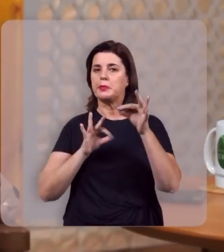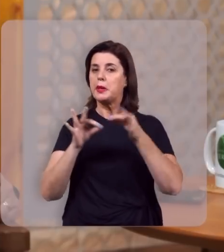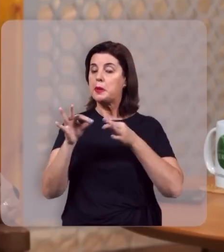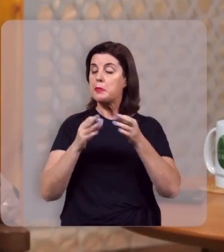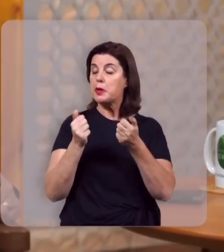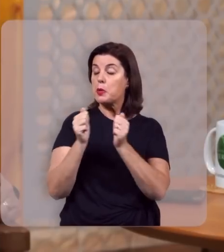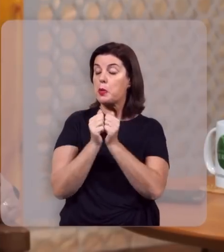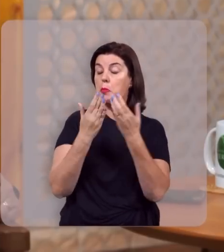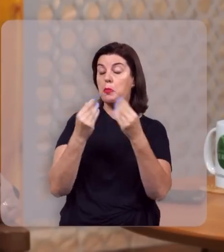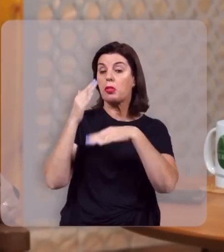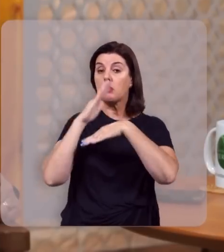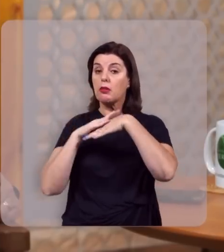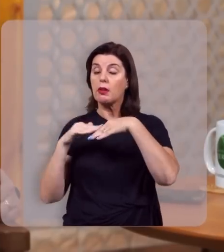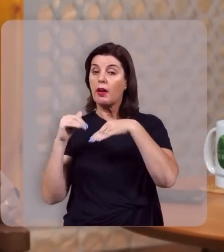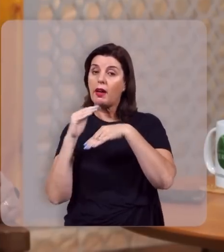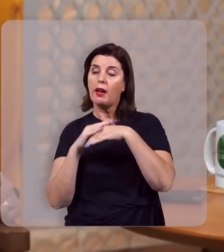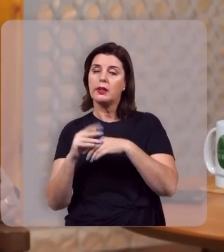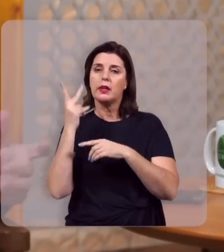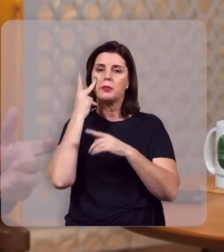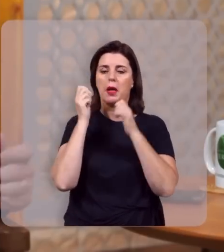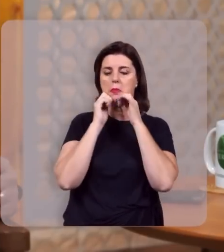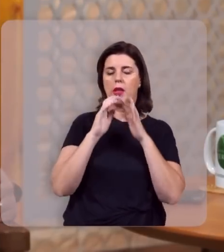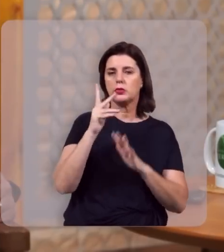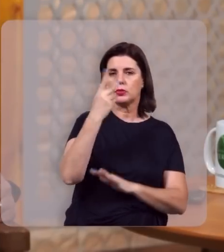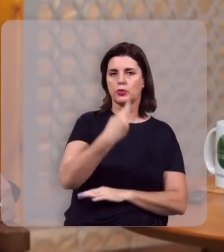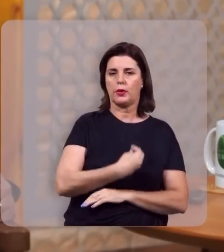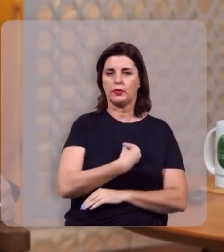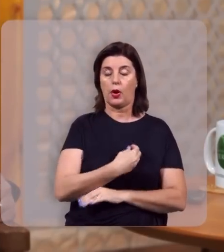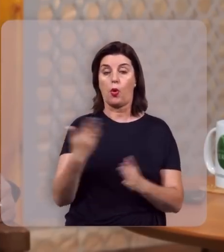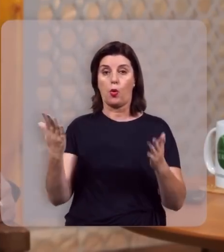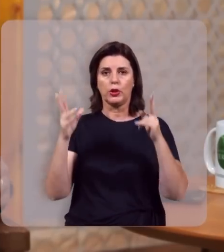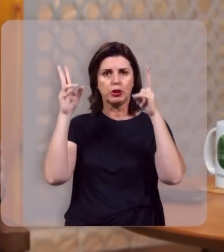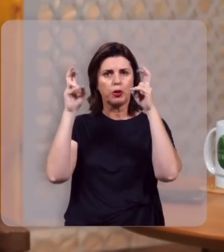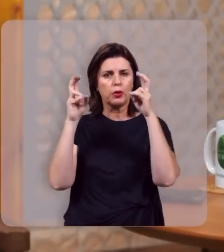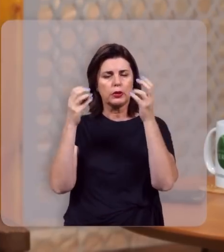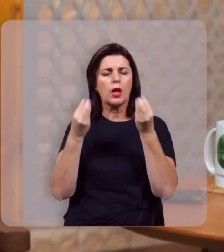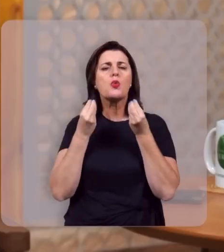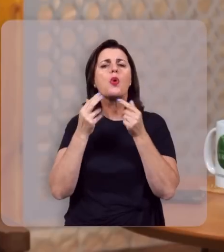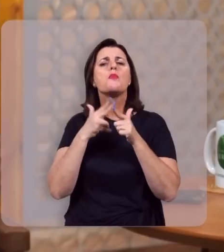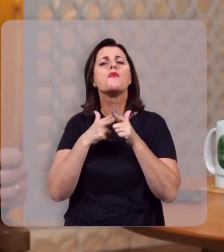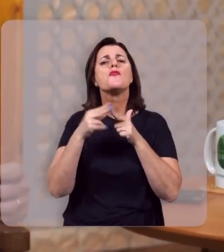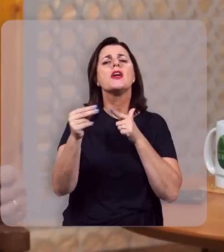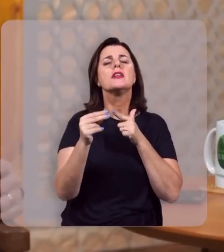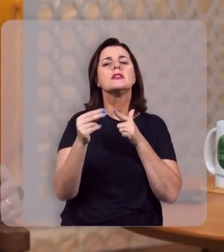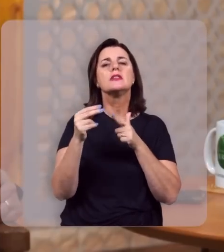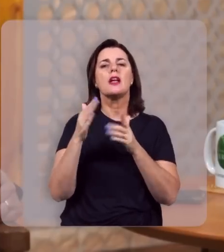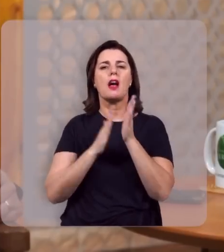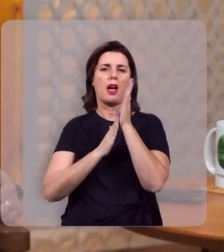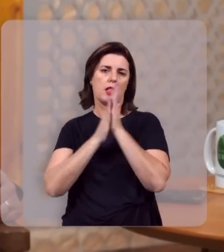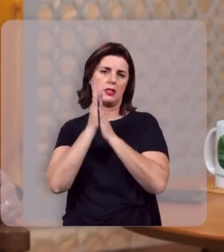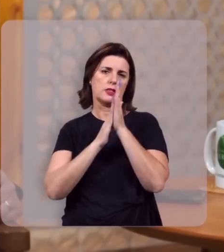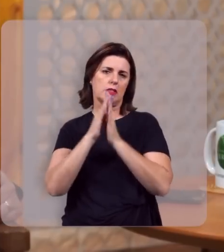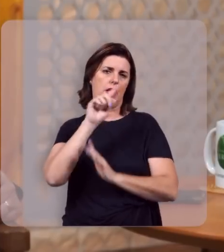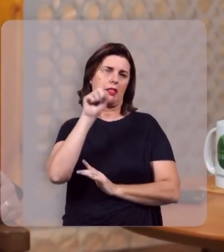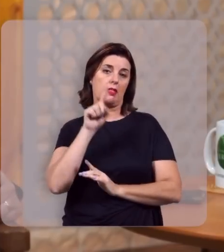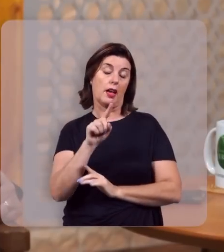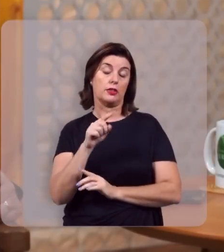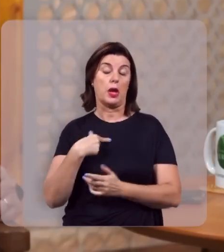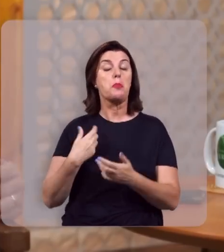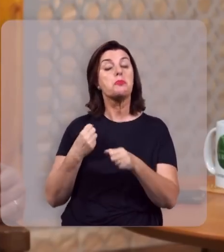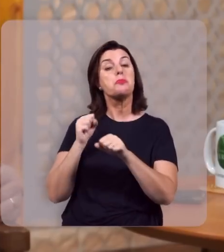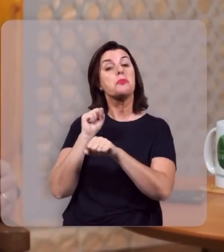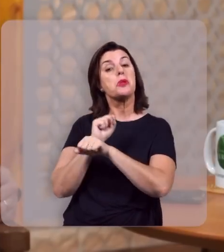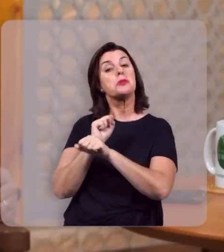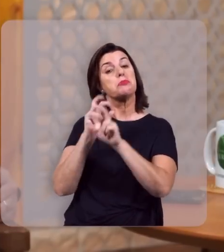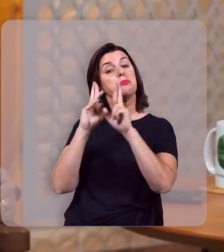preparado com muito carinho para você. Hoje a nossa temática foi como vencer a ansiedade. E eu espero que